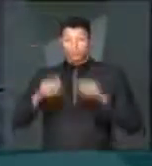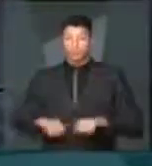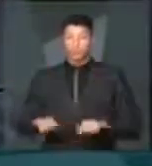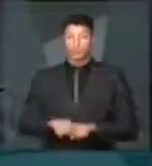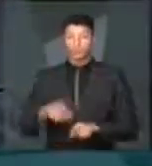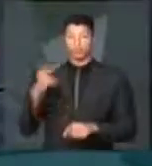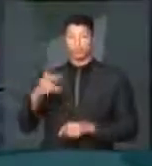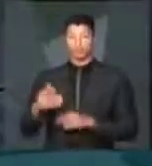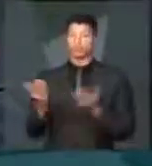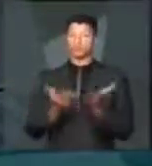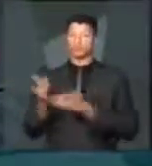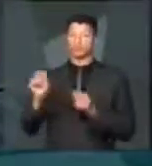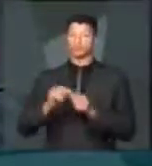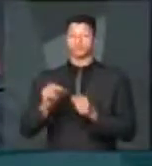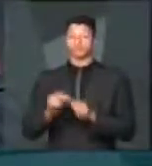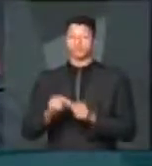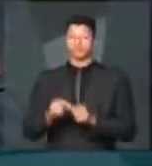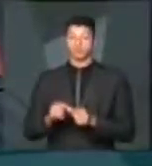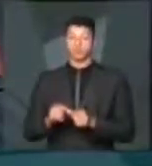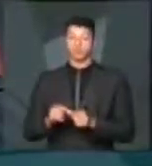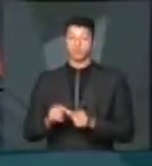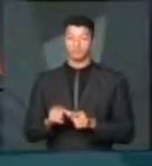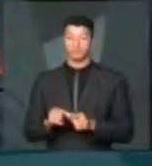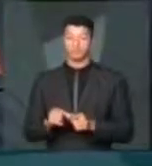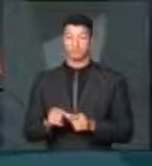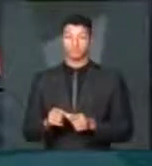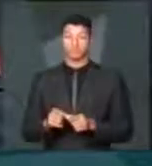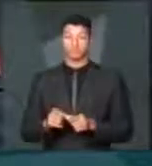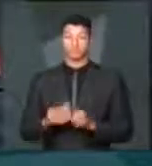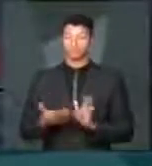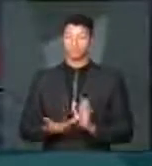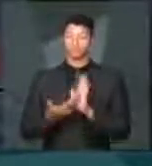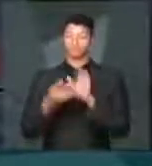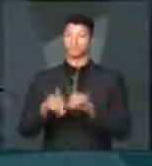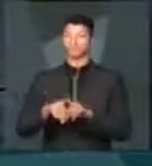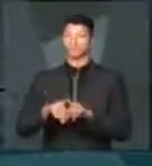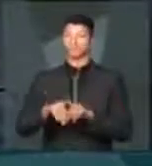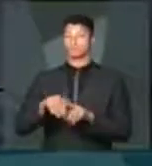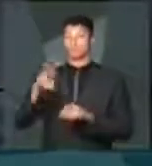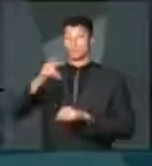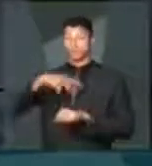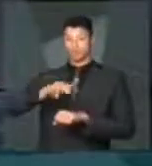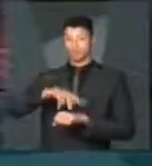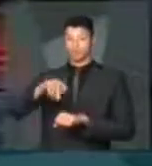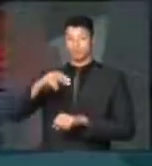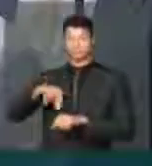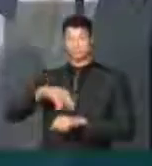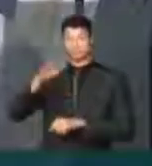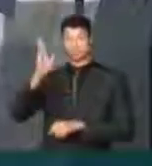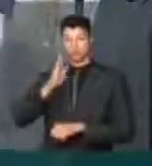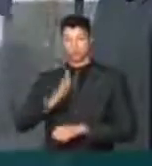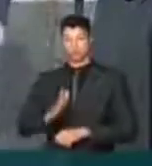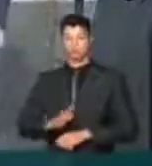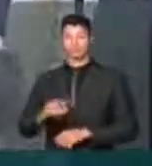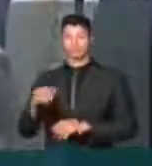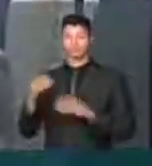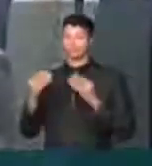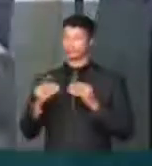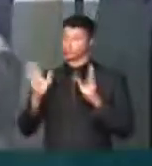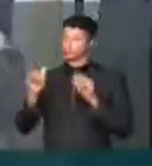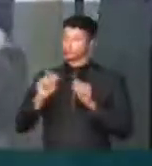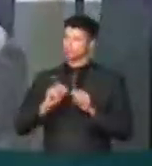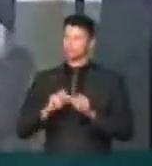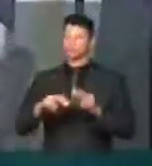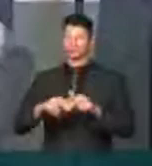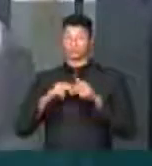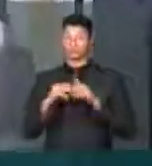competência, dos serviços prestados, não é, a esse parlamento e ao país, e à nação, e ao Brasil. O muito que já